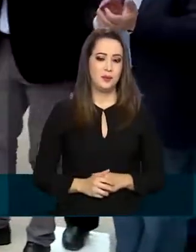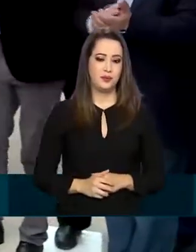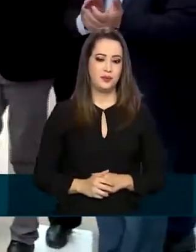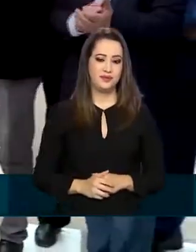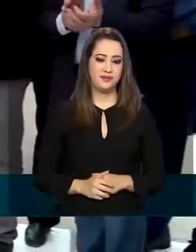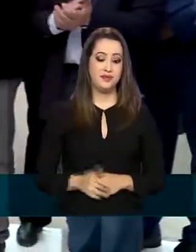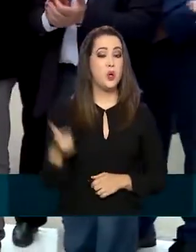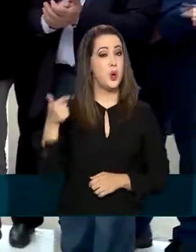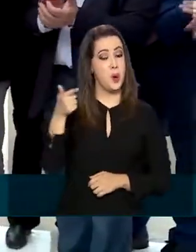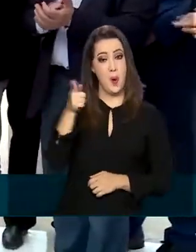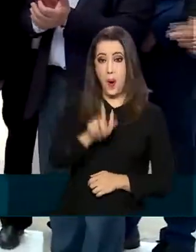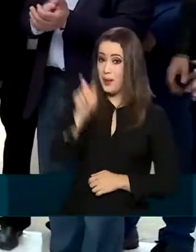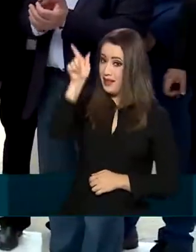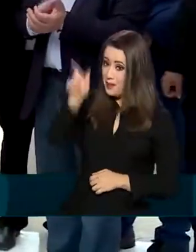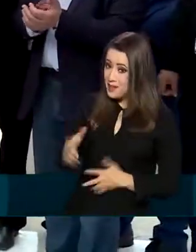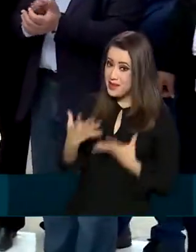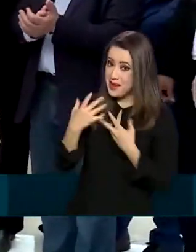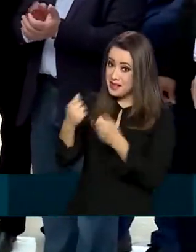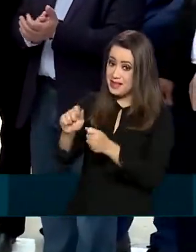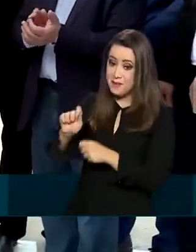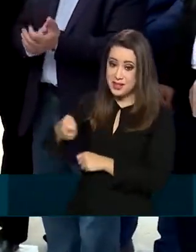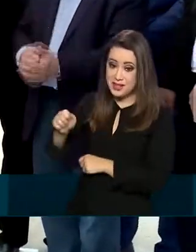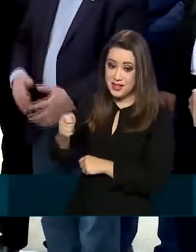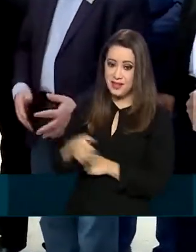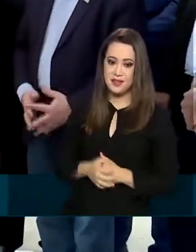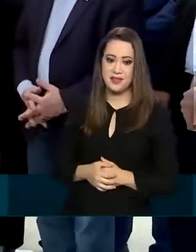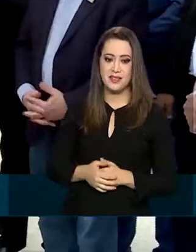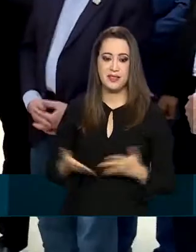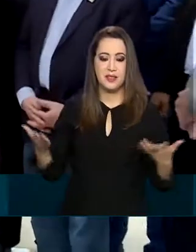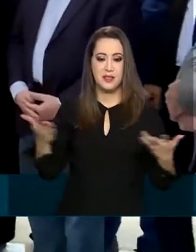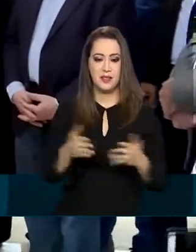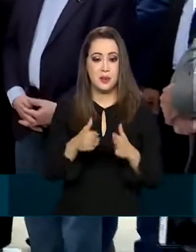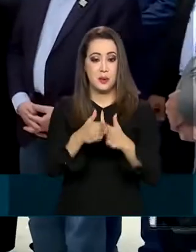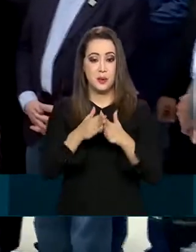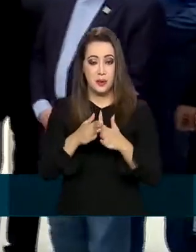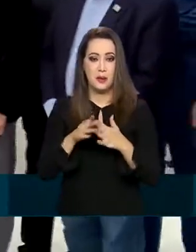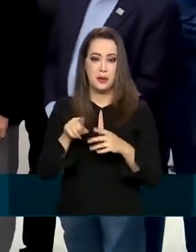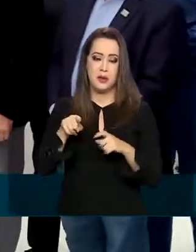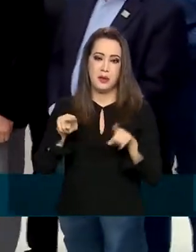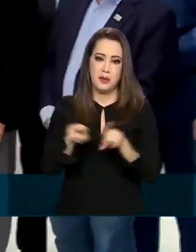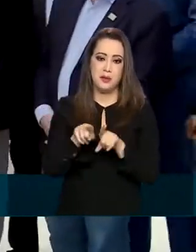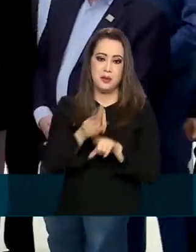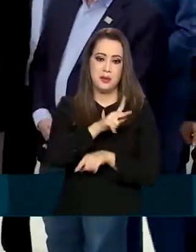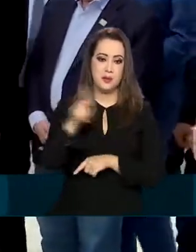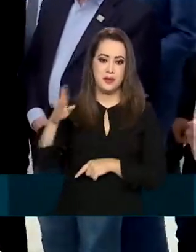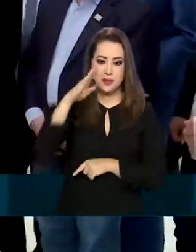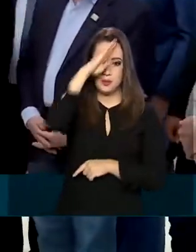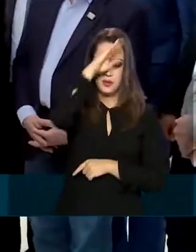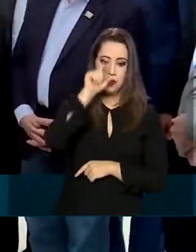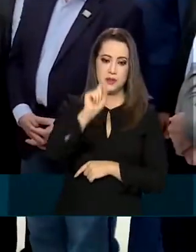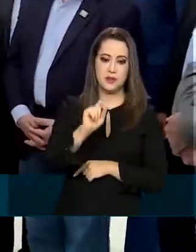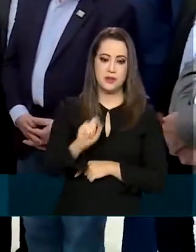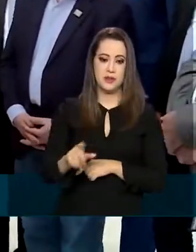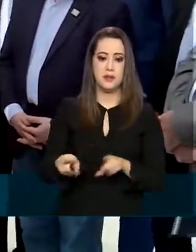Então, mais uma moradora recebendo a chave do ministro Rogério Marinho e do presidente Jair Bolsonaro.